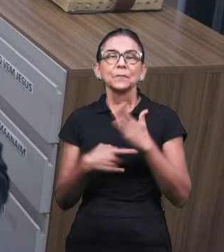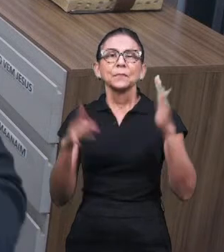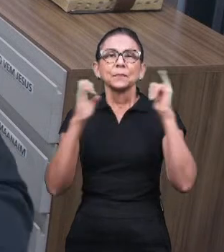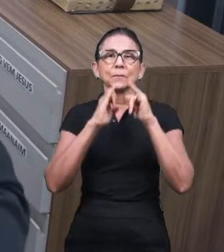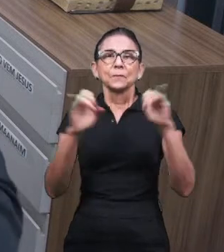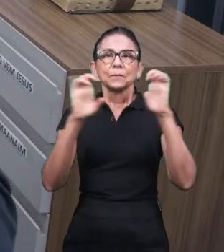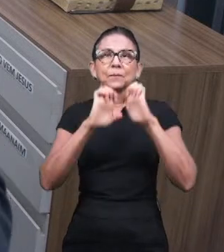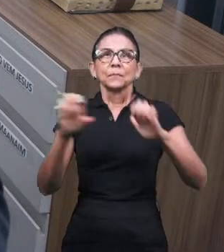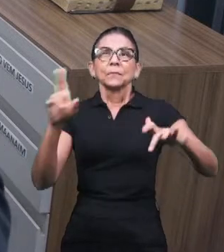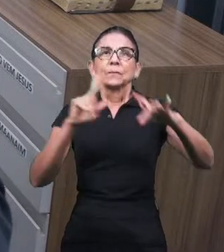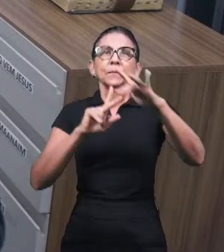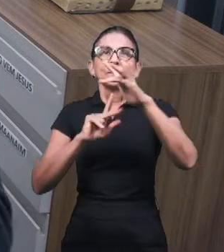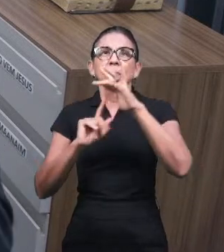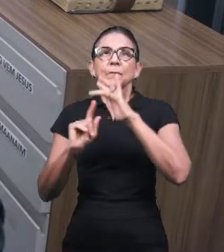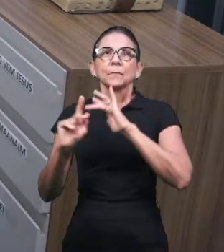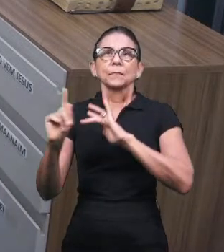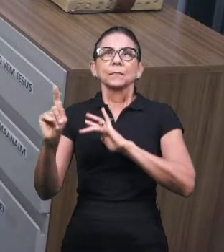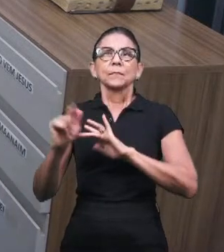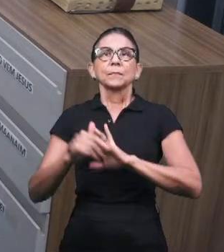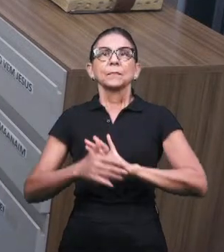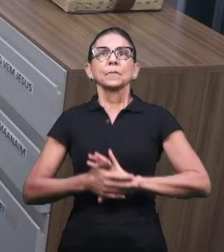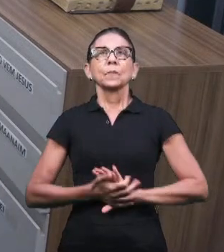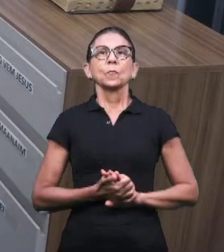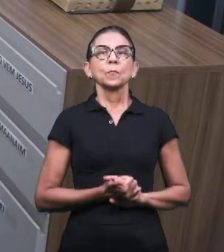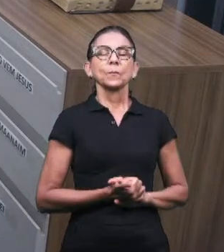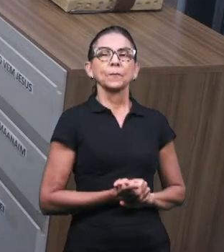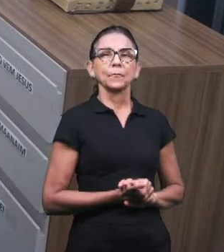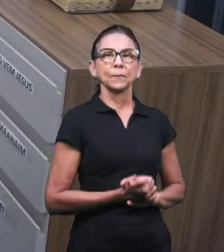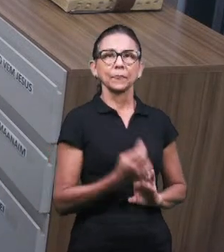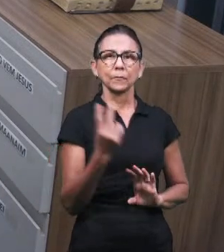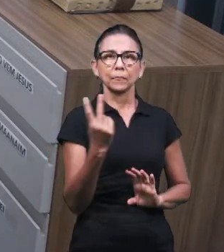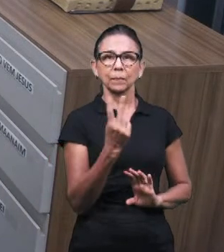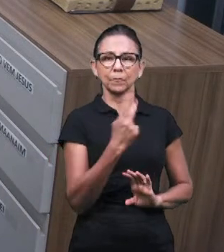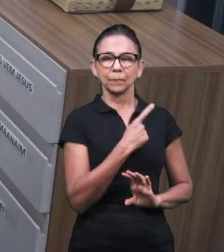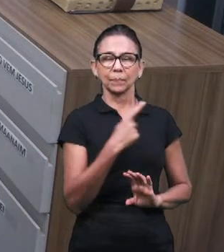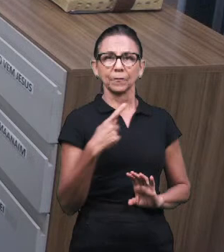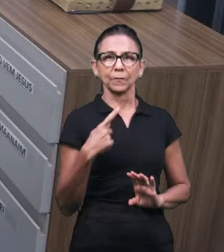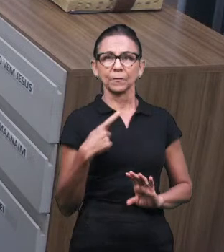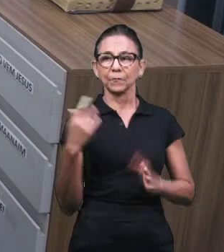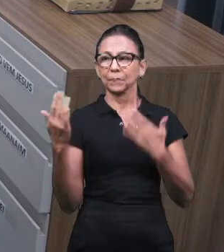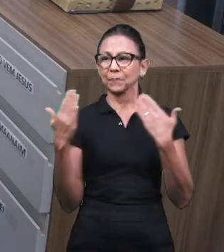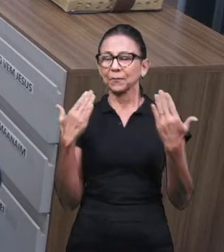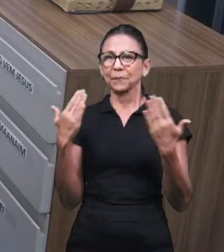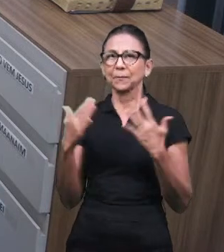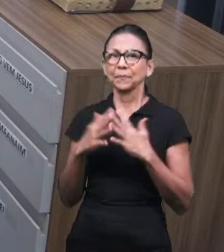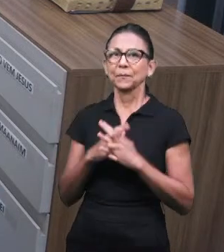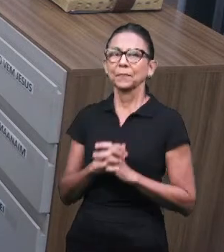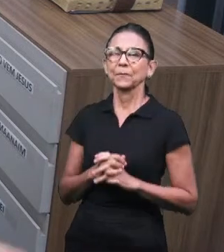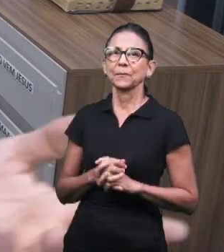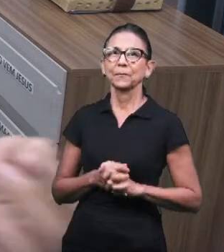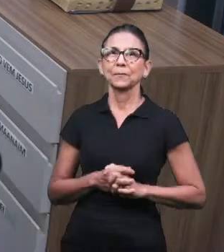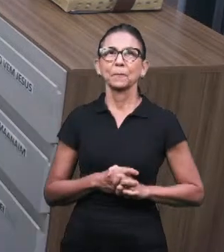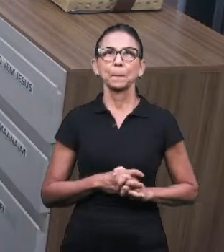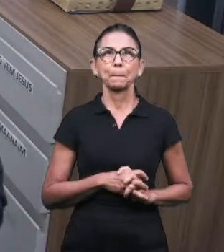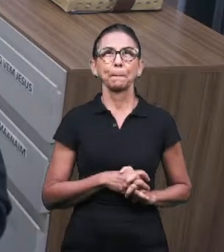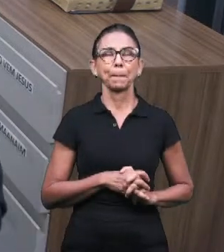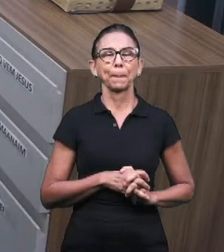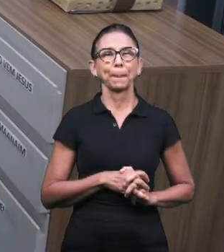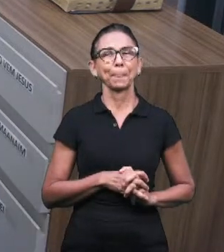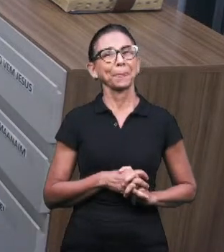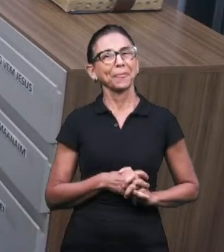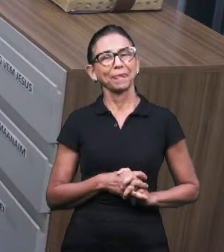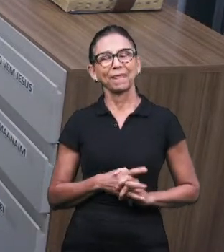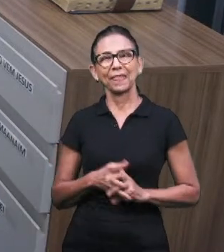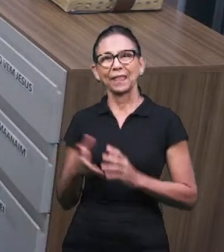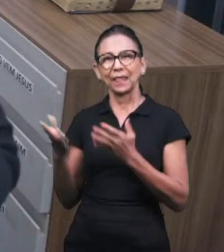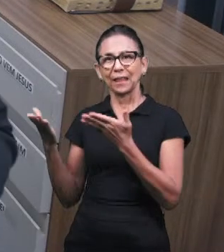eterno. Vamos conversar aqui com os pastores que estão conosco. Um será o entrevistado que estará juntamente, né, no culto